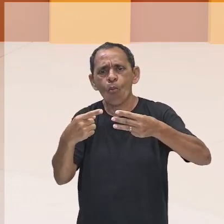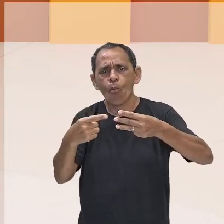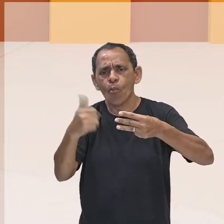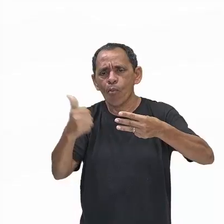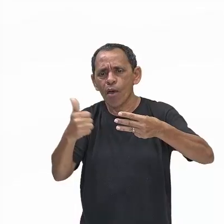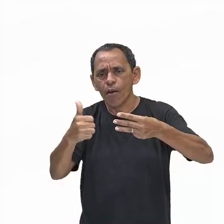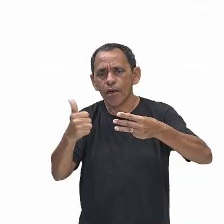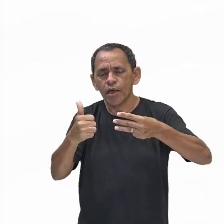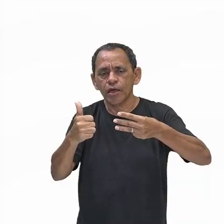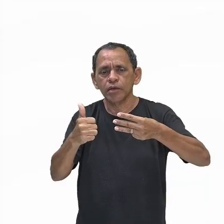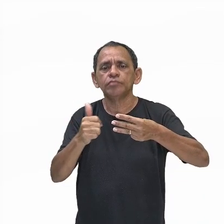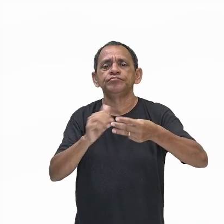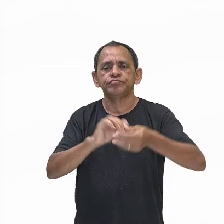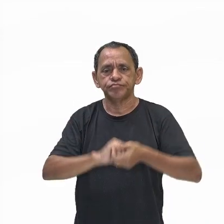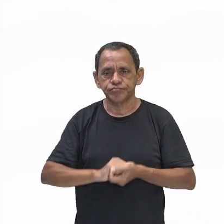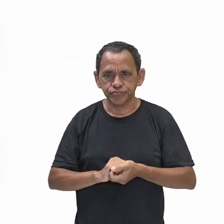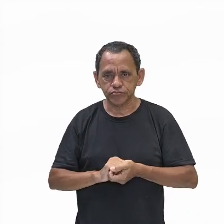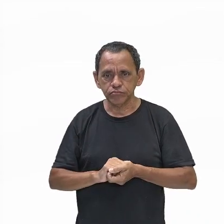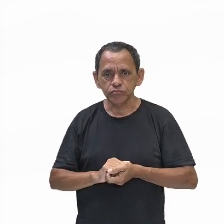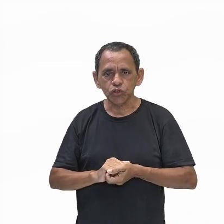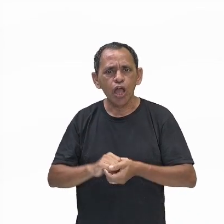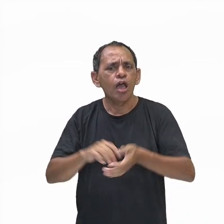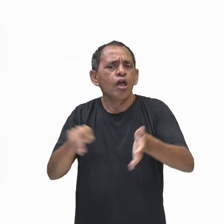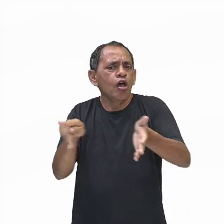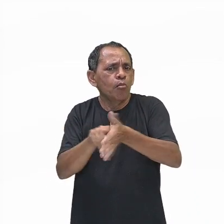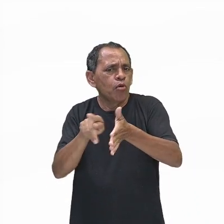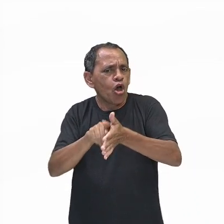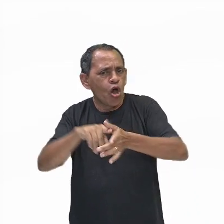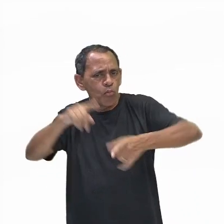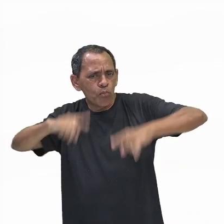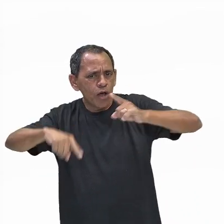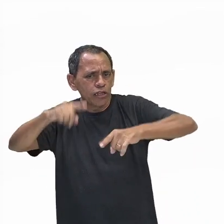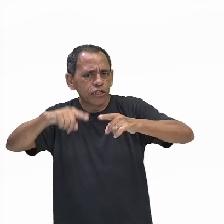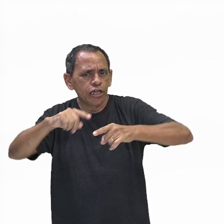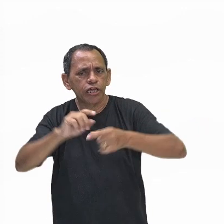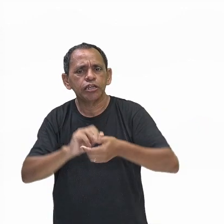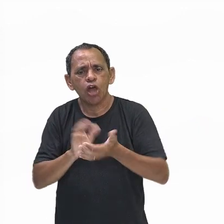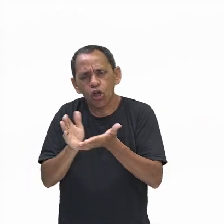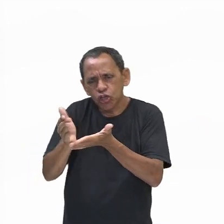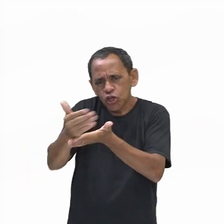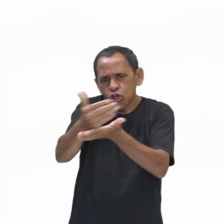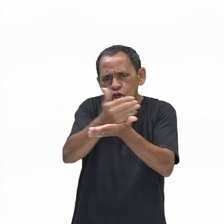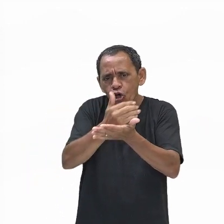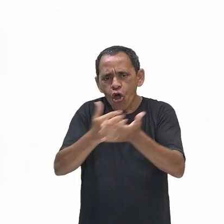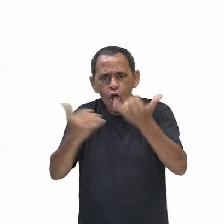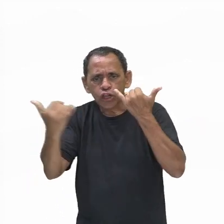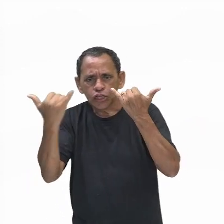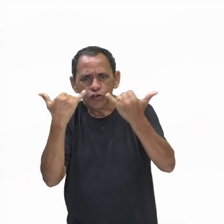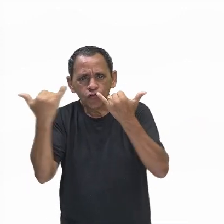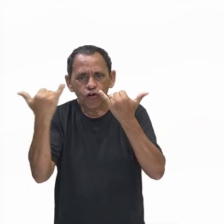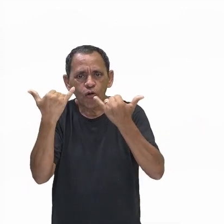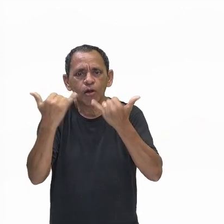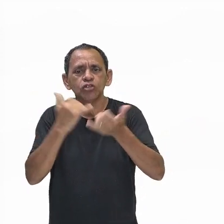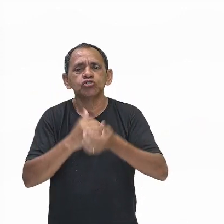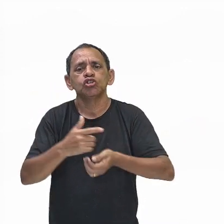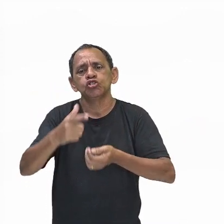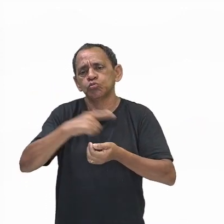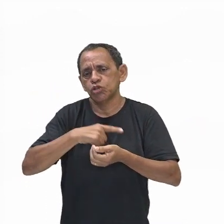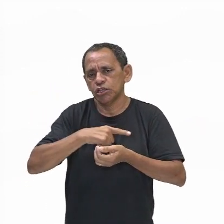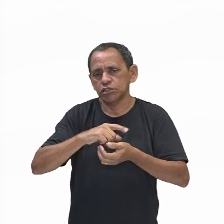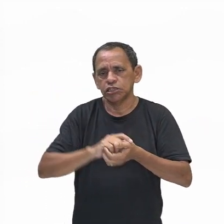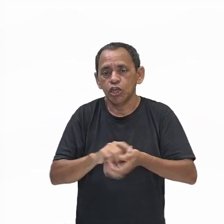sensoriamento remoto. Tá? Então, a gente vai ver aí o que é sensoriamento remoto. E aí, gente, essa